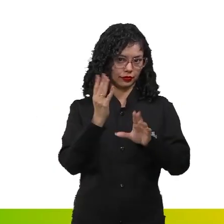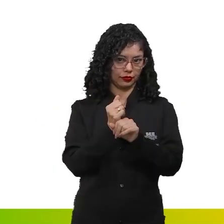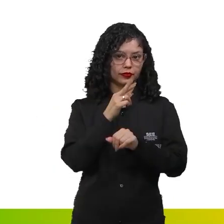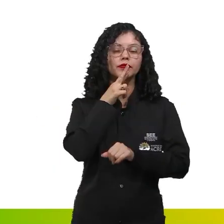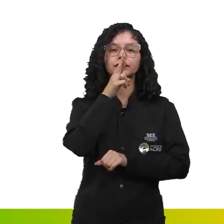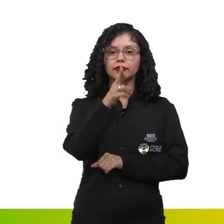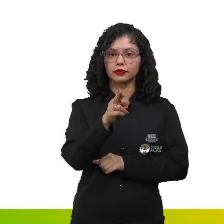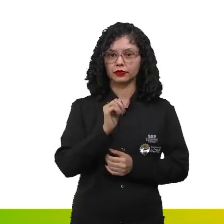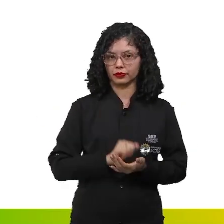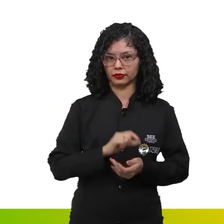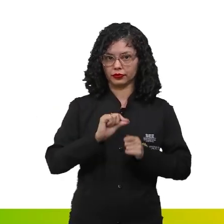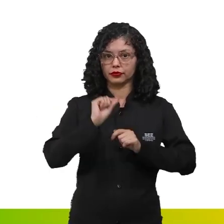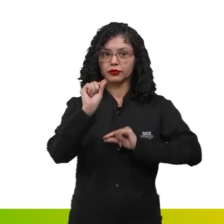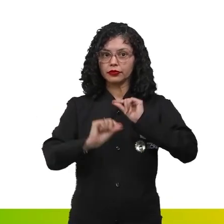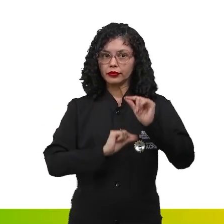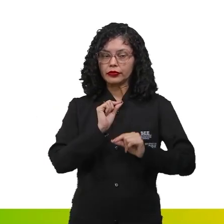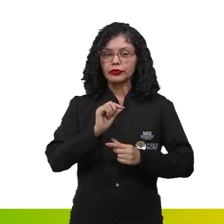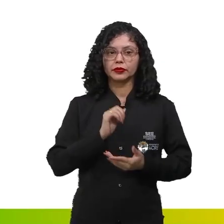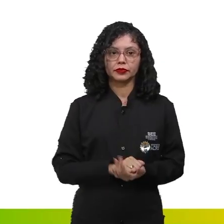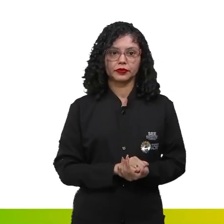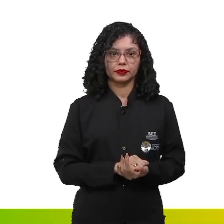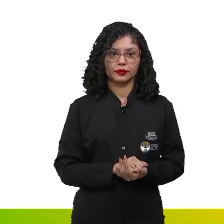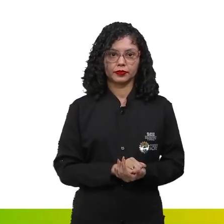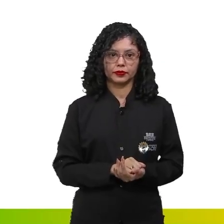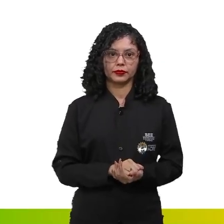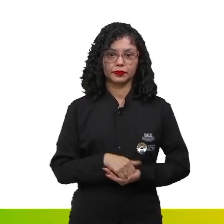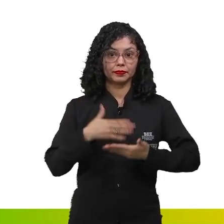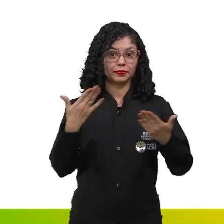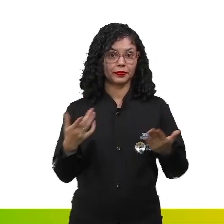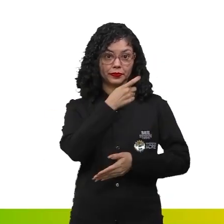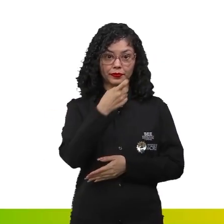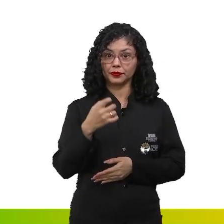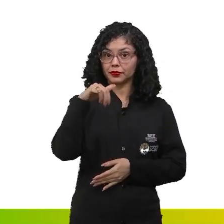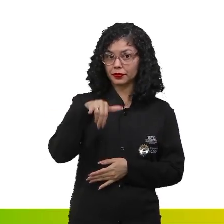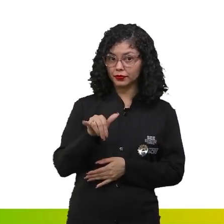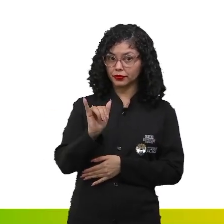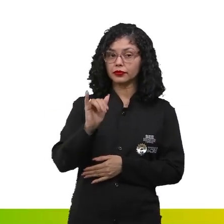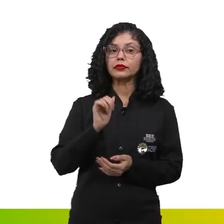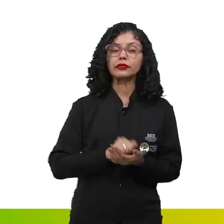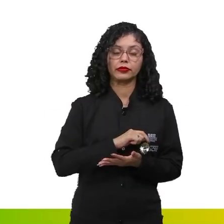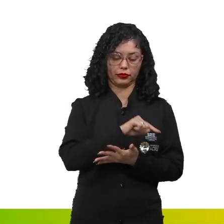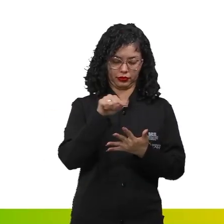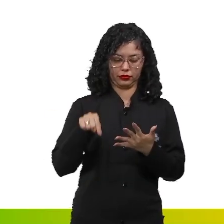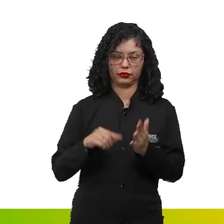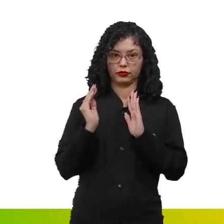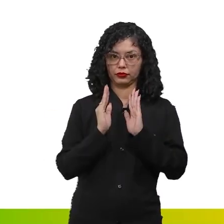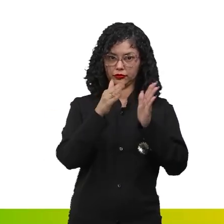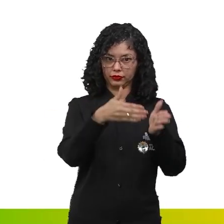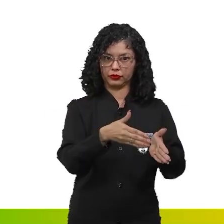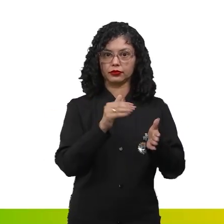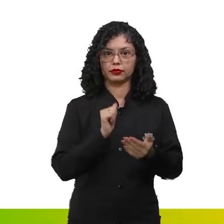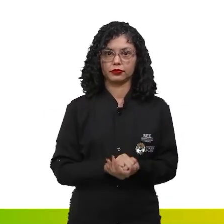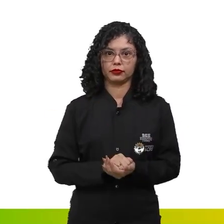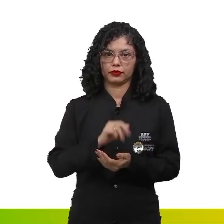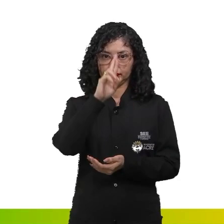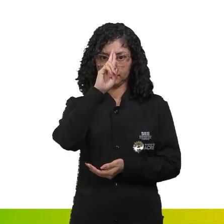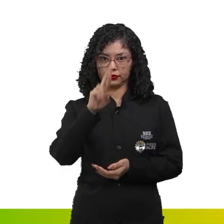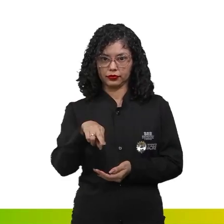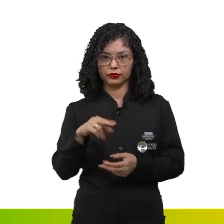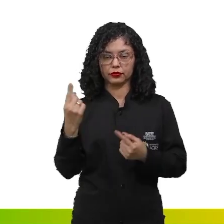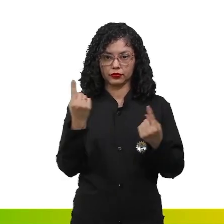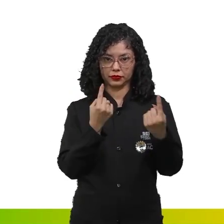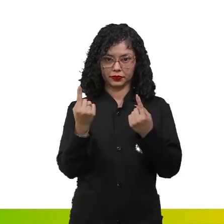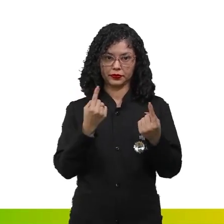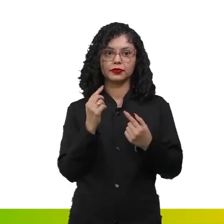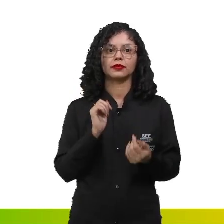solução, nós vamos fazer o seguinte: x e y vão ser as áreas destinadas e a razão entre